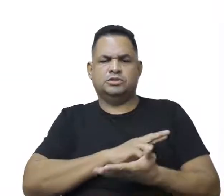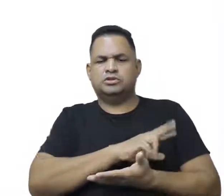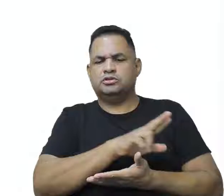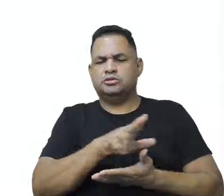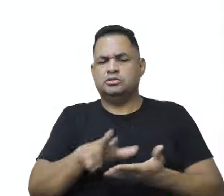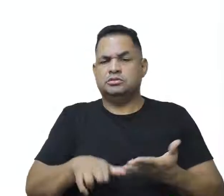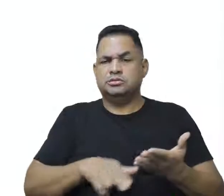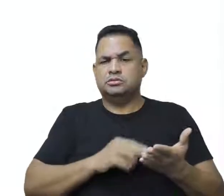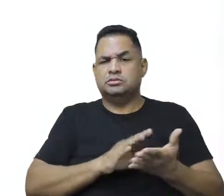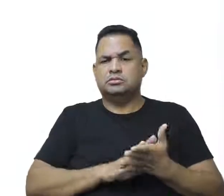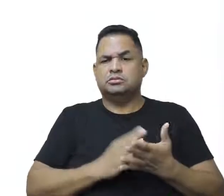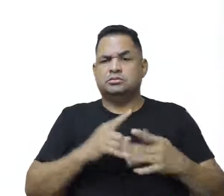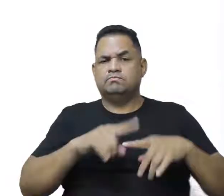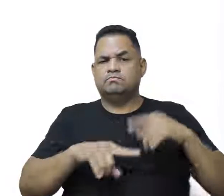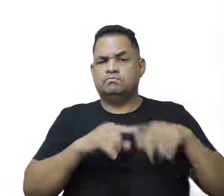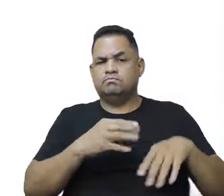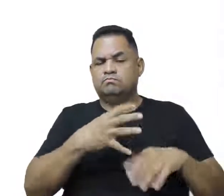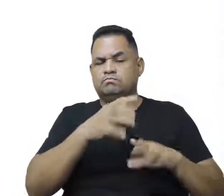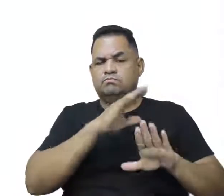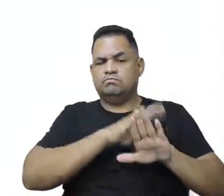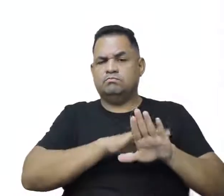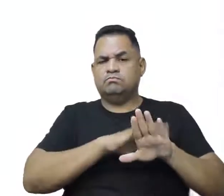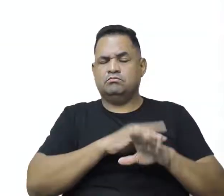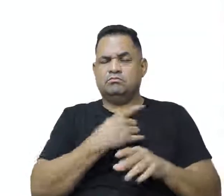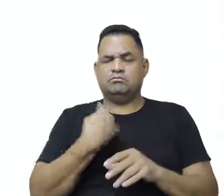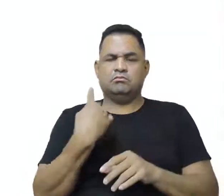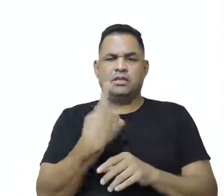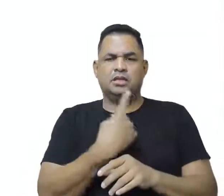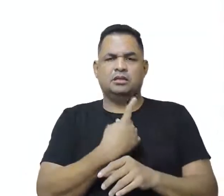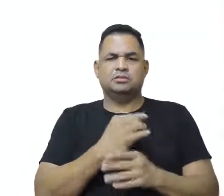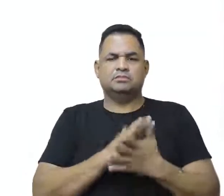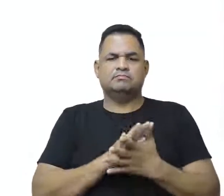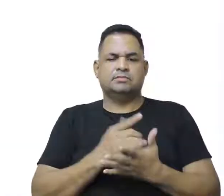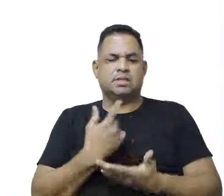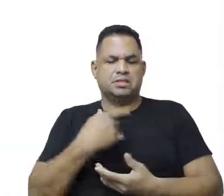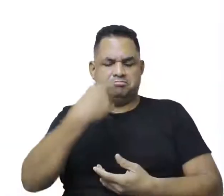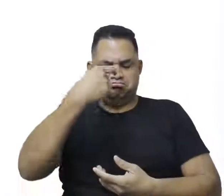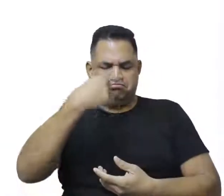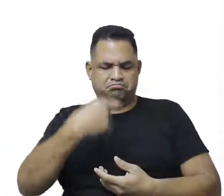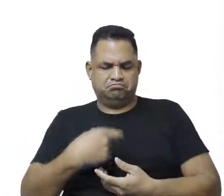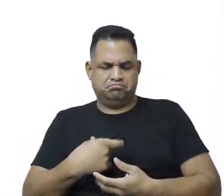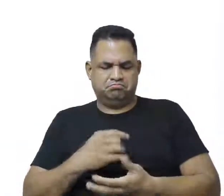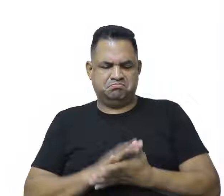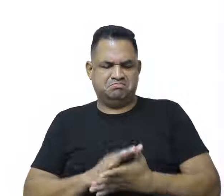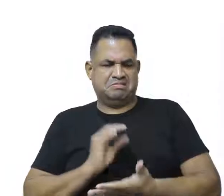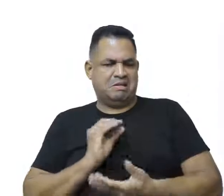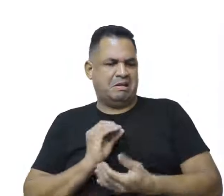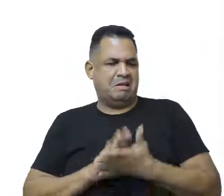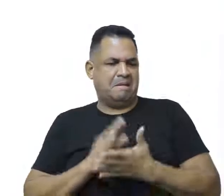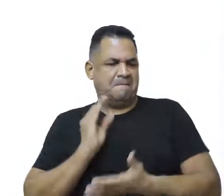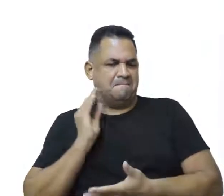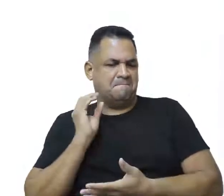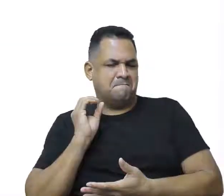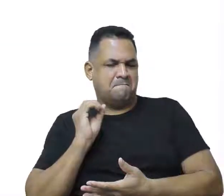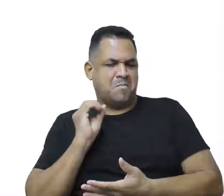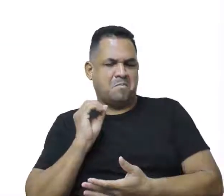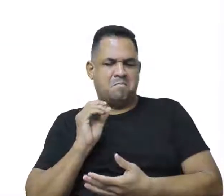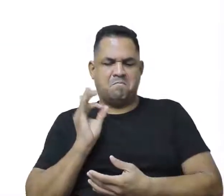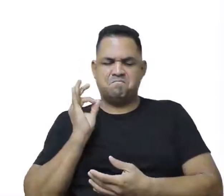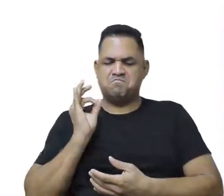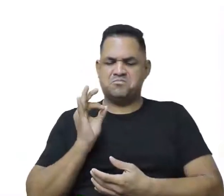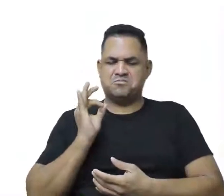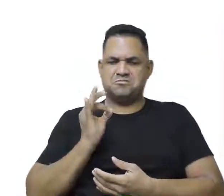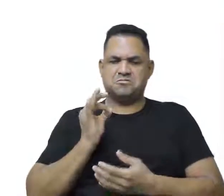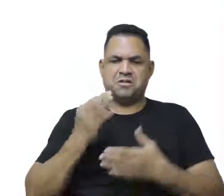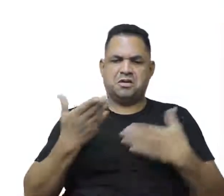elementos ideológicos, né? A gente acha assim que a gente é muito, que a nossa personalidade é top, que a gente é o